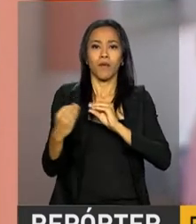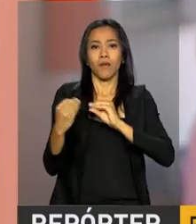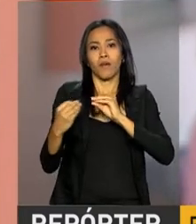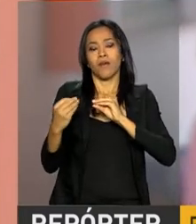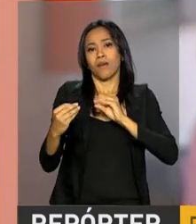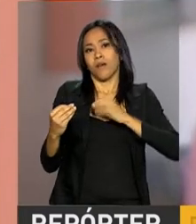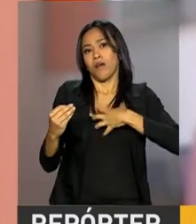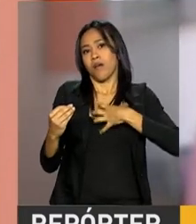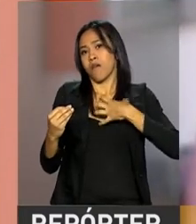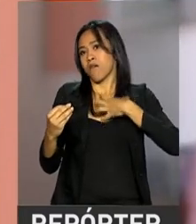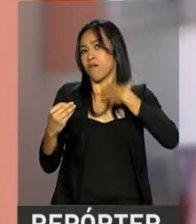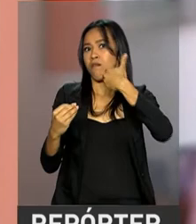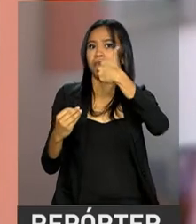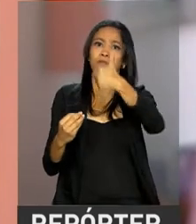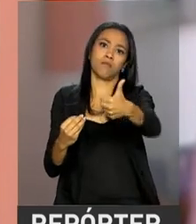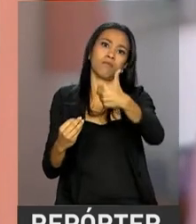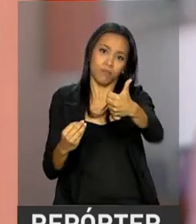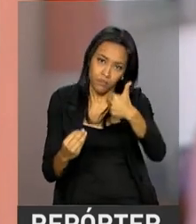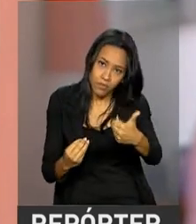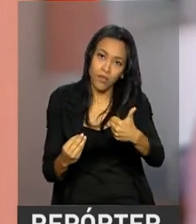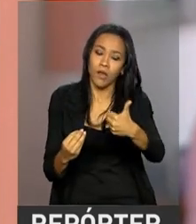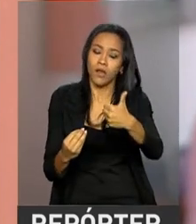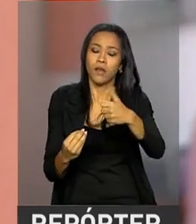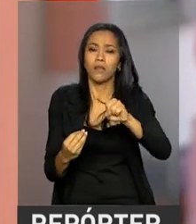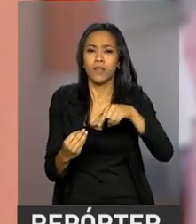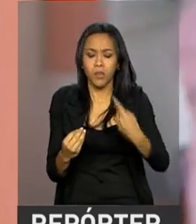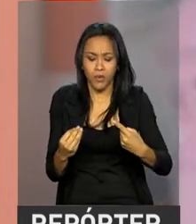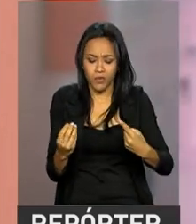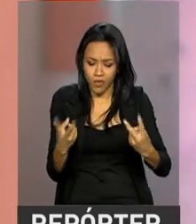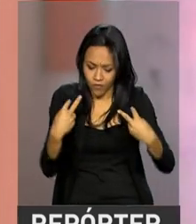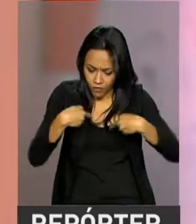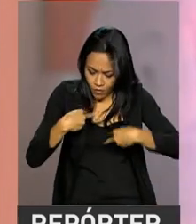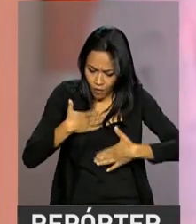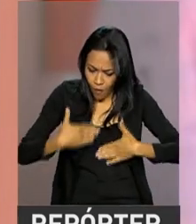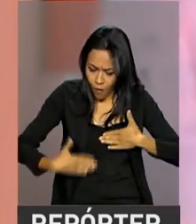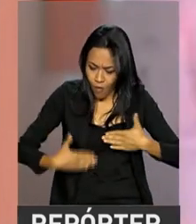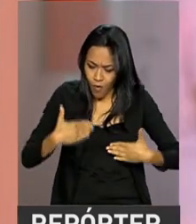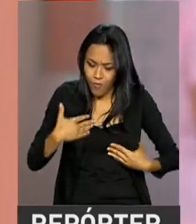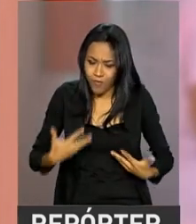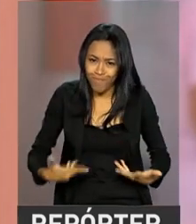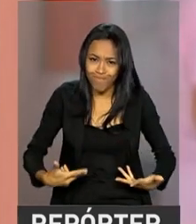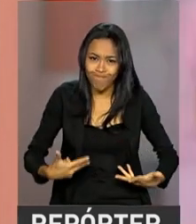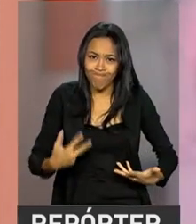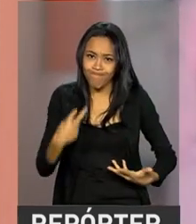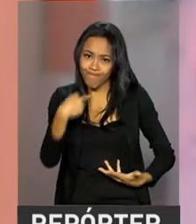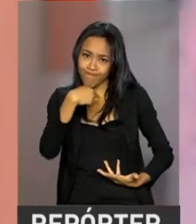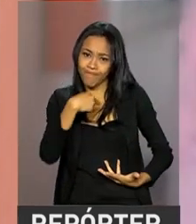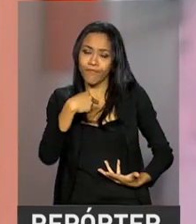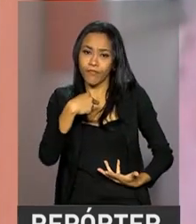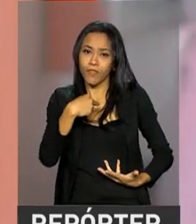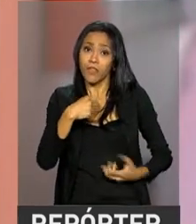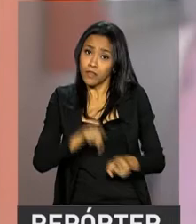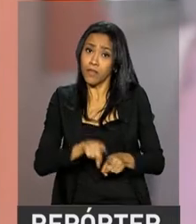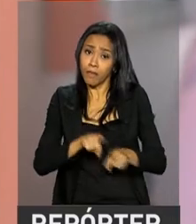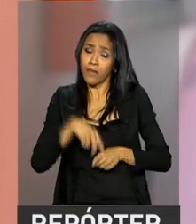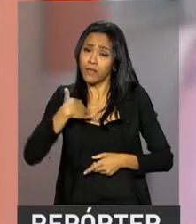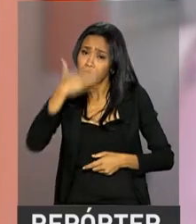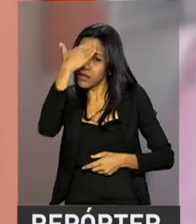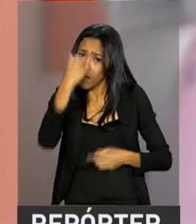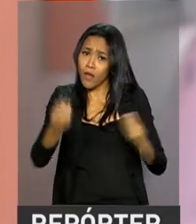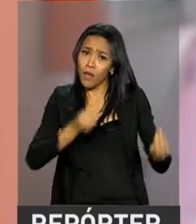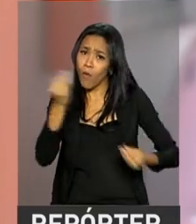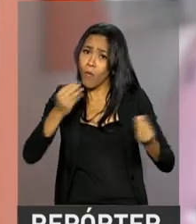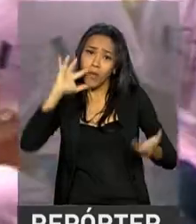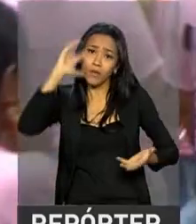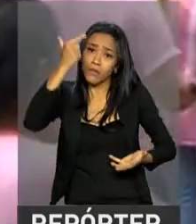ajudando muito tanto eu descobri a meu corpo pessoal né quanto a saber lidar com as coisas